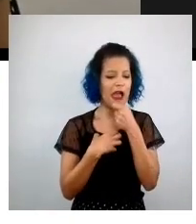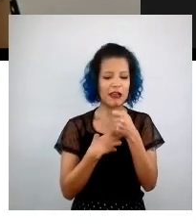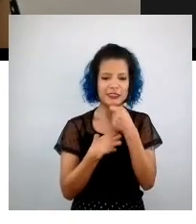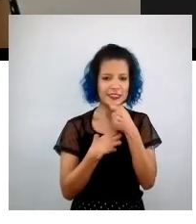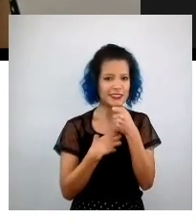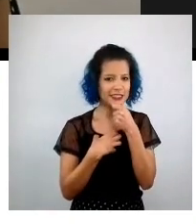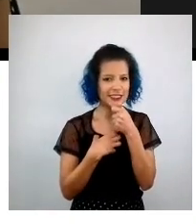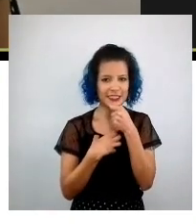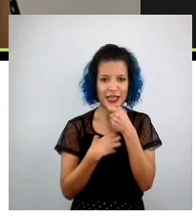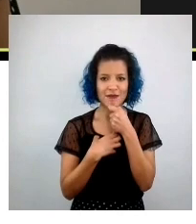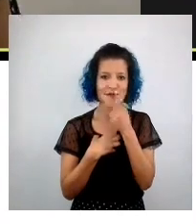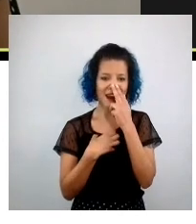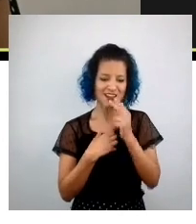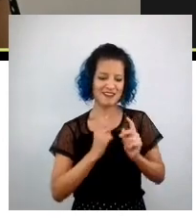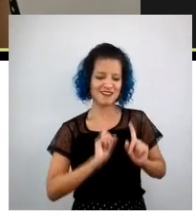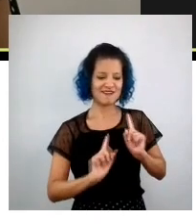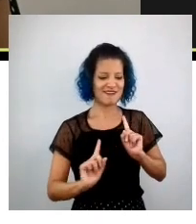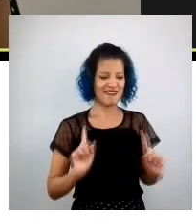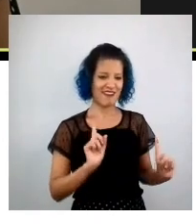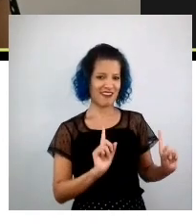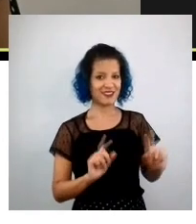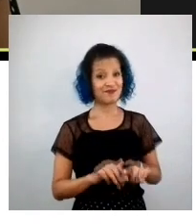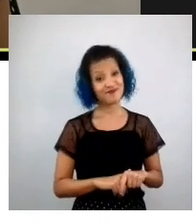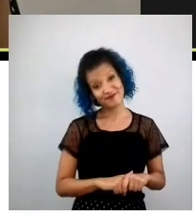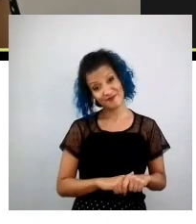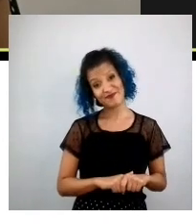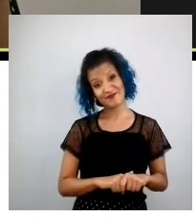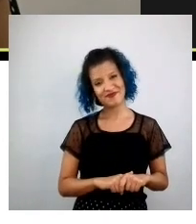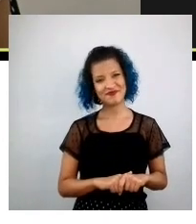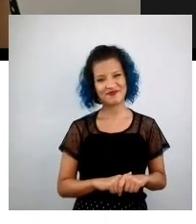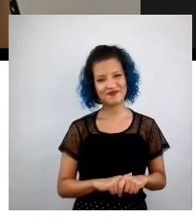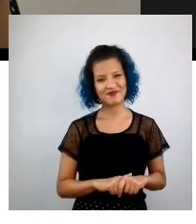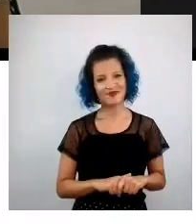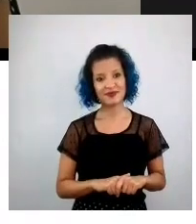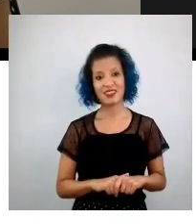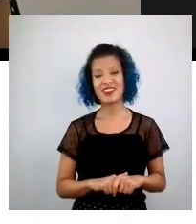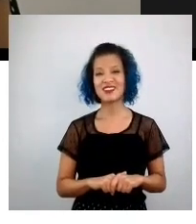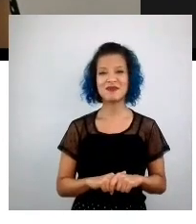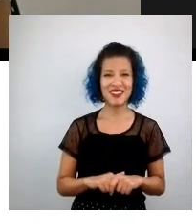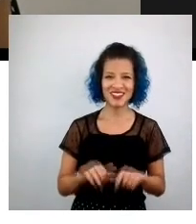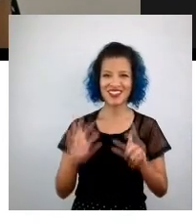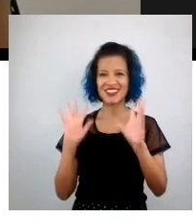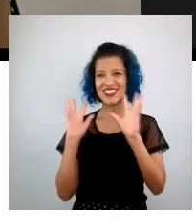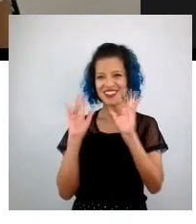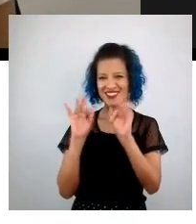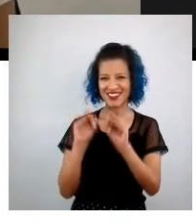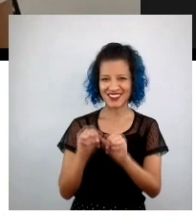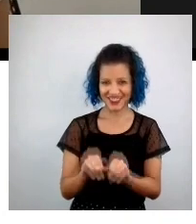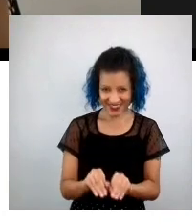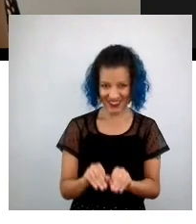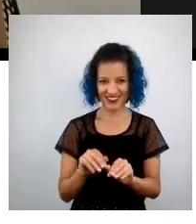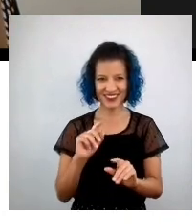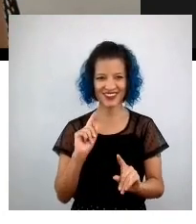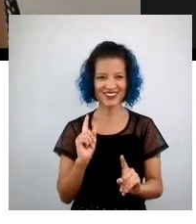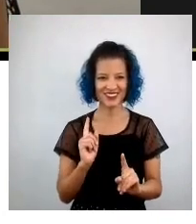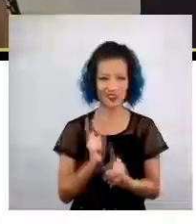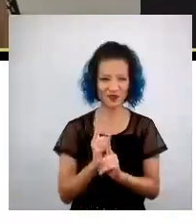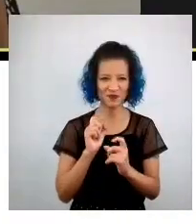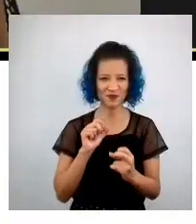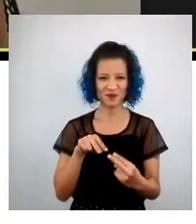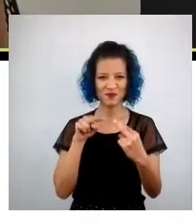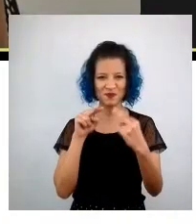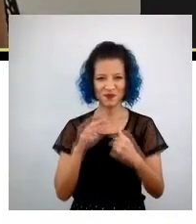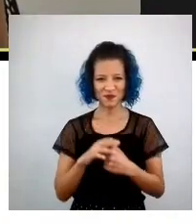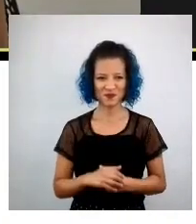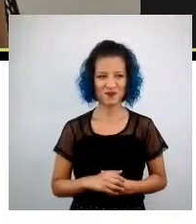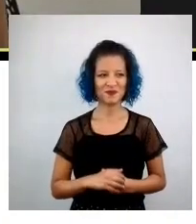nega. Então, estamos acabando o nosso encontro. Eu poderia ficar te ouvindo o resto